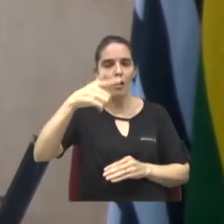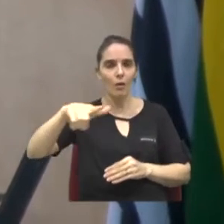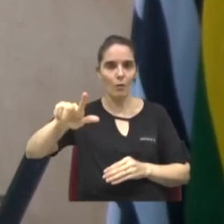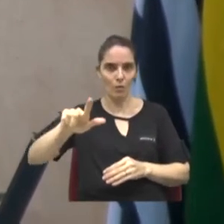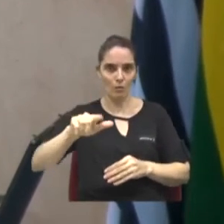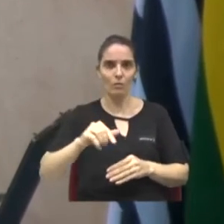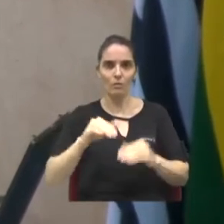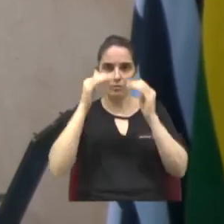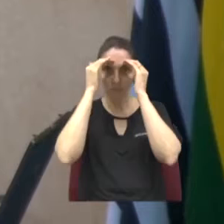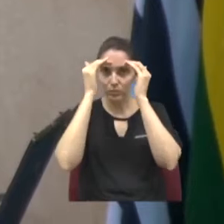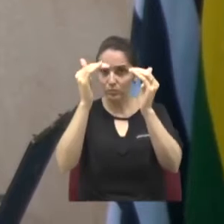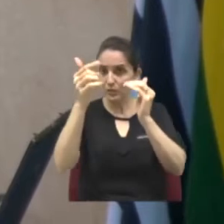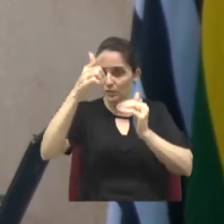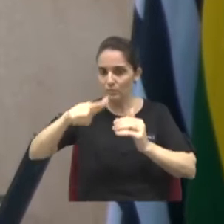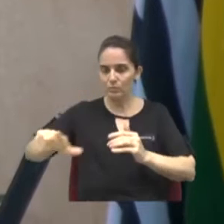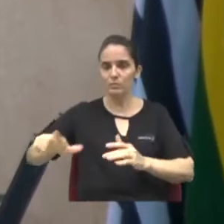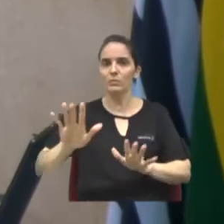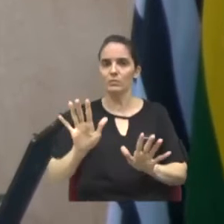manter respeito